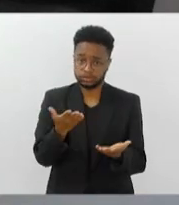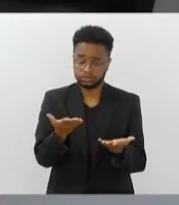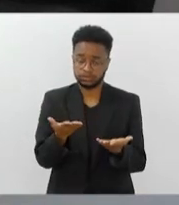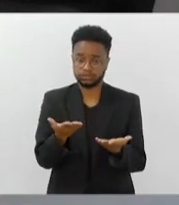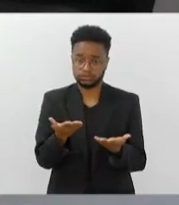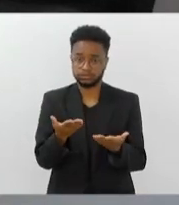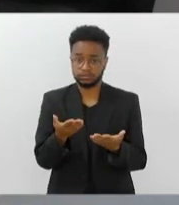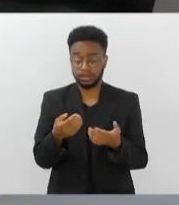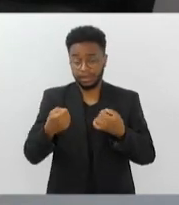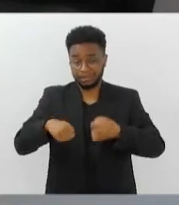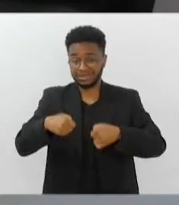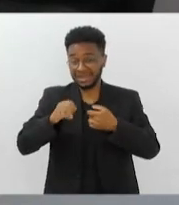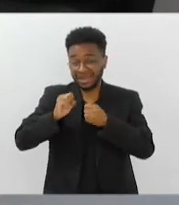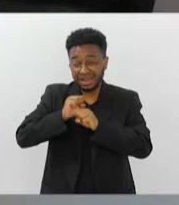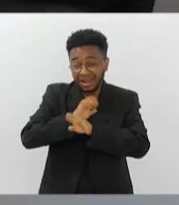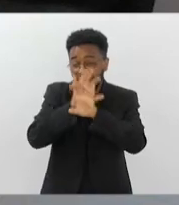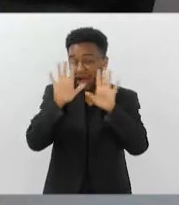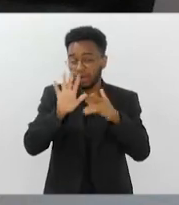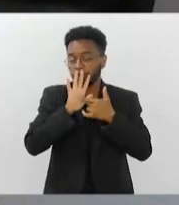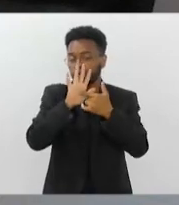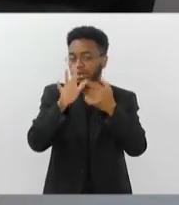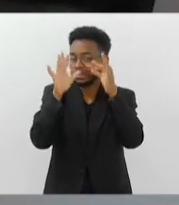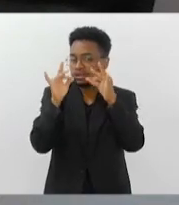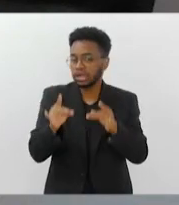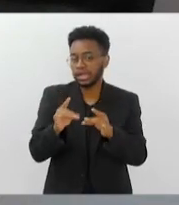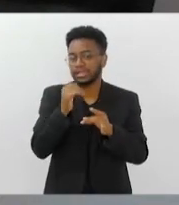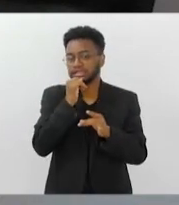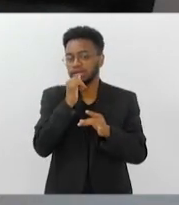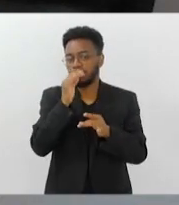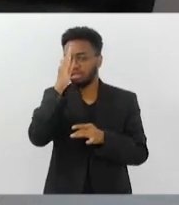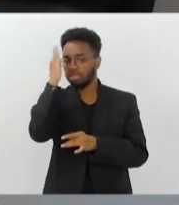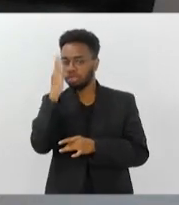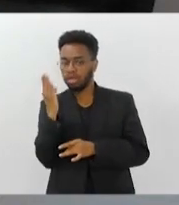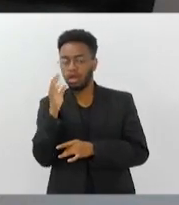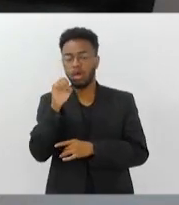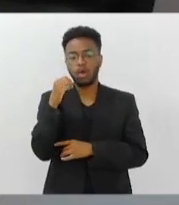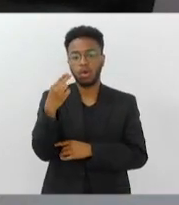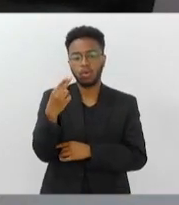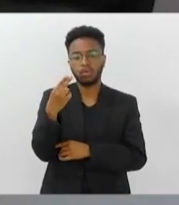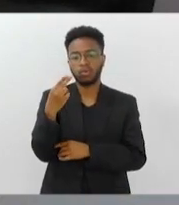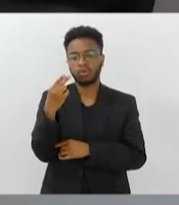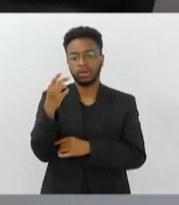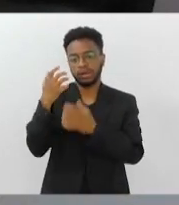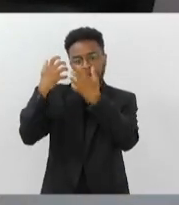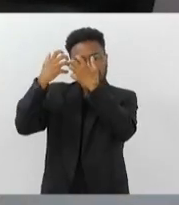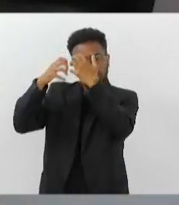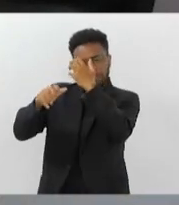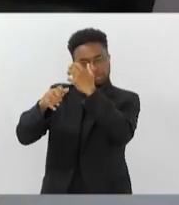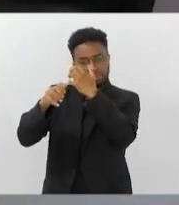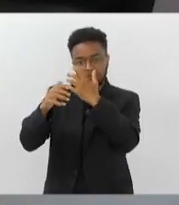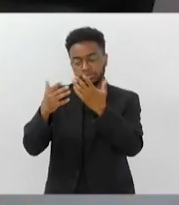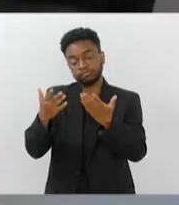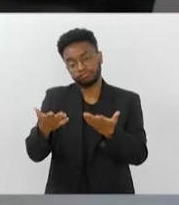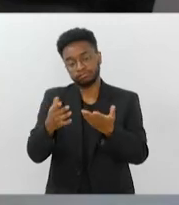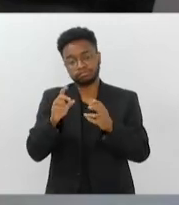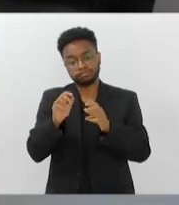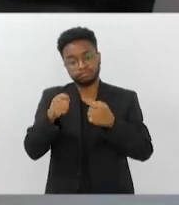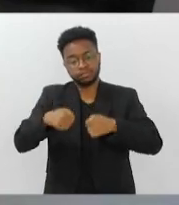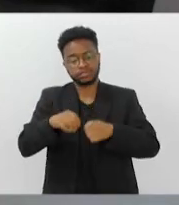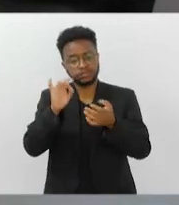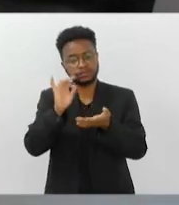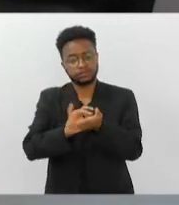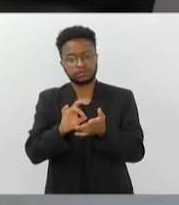Mas teria que ser claramente tá definido desacordado, delirante, né? Uma situação realmente